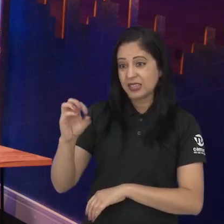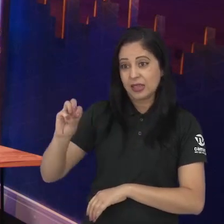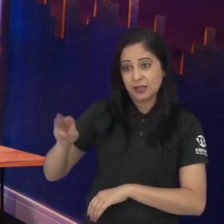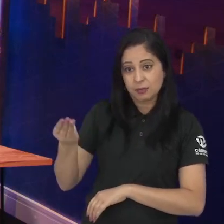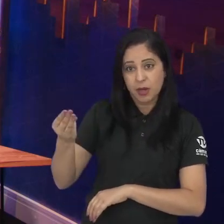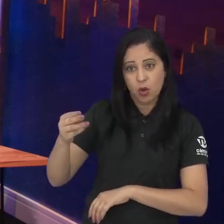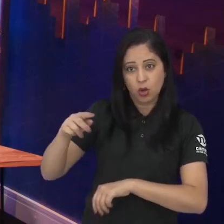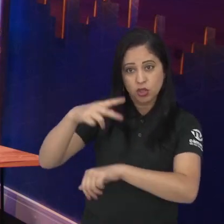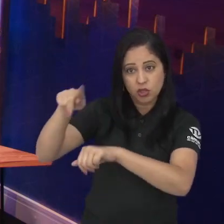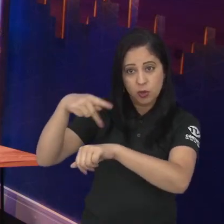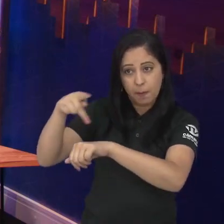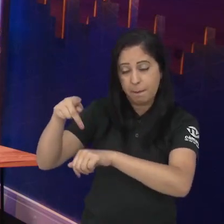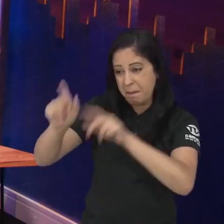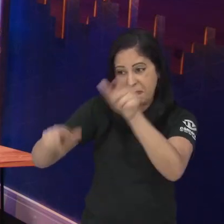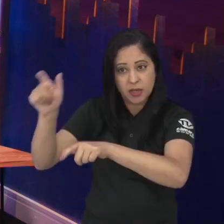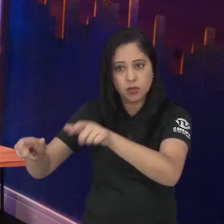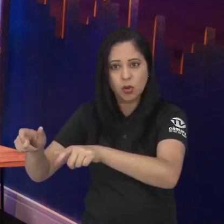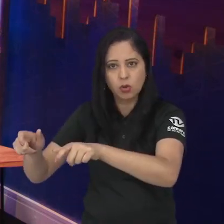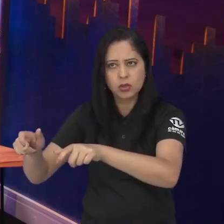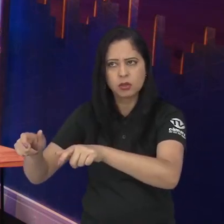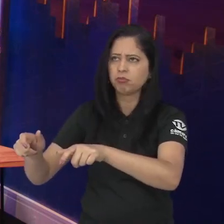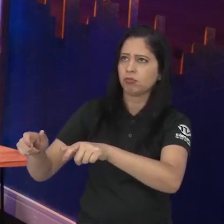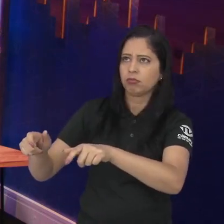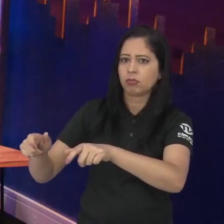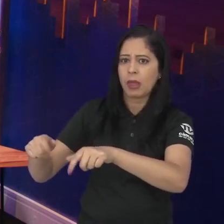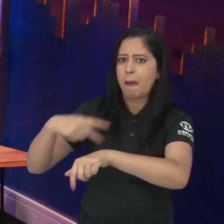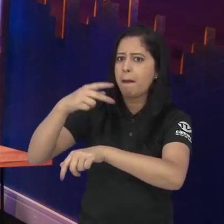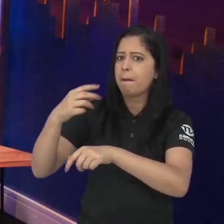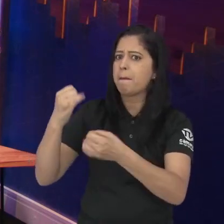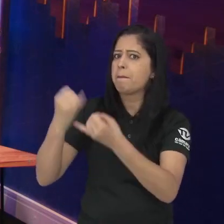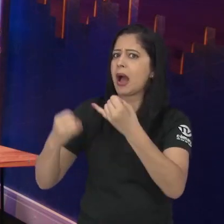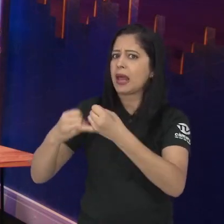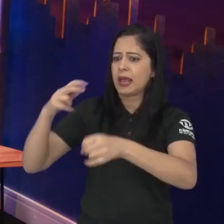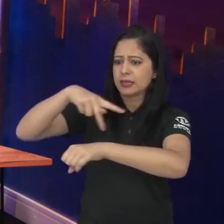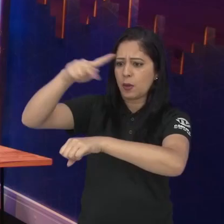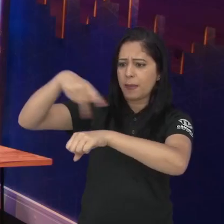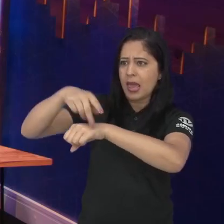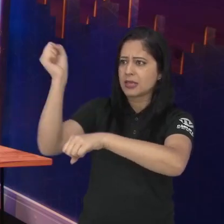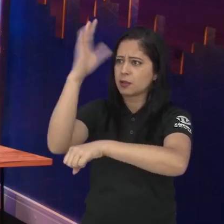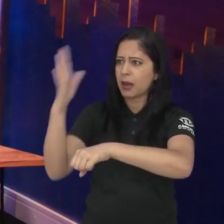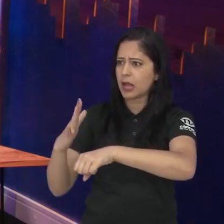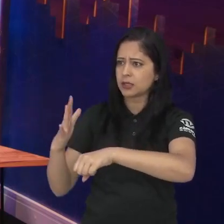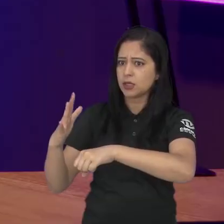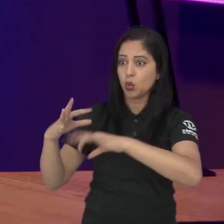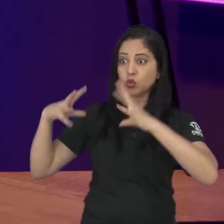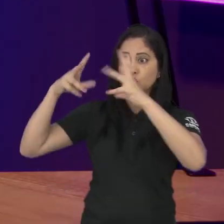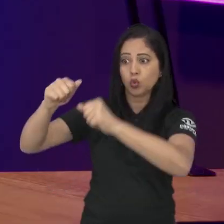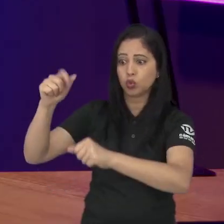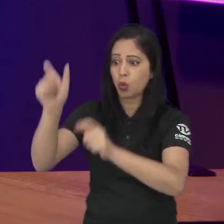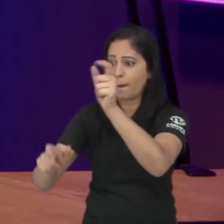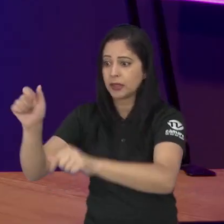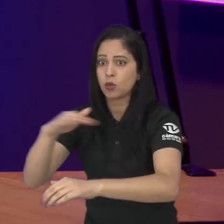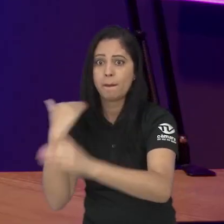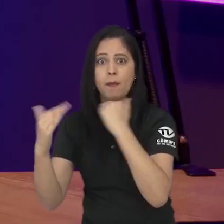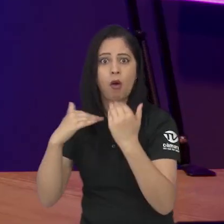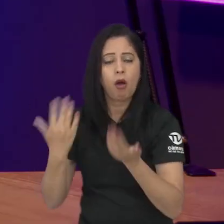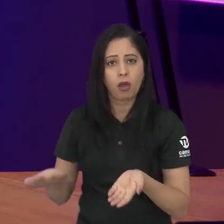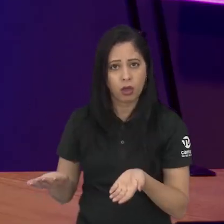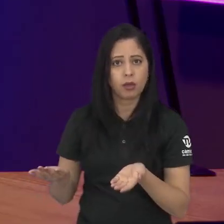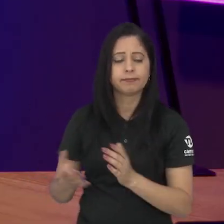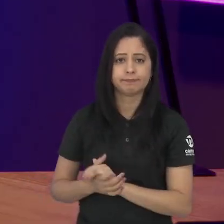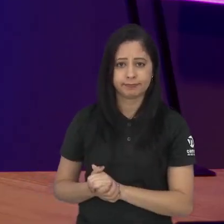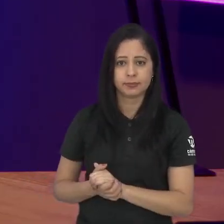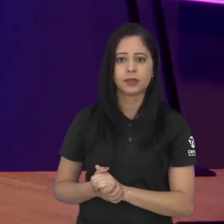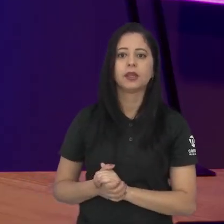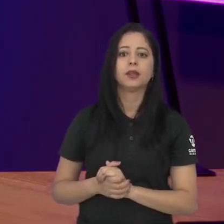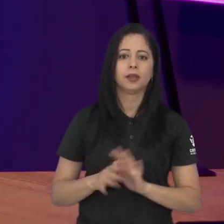população do Brasil. O Brasil tem 210, mais ou menos. Exatamente, imagina, matou de 300 a 500 milhões de pessoas. Então, assim,